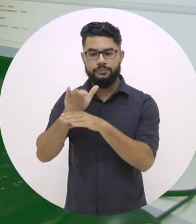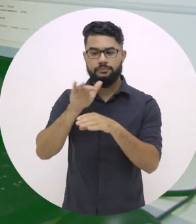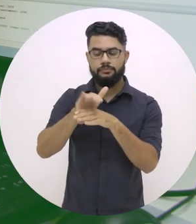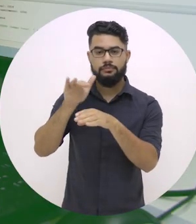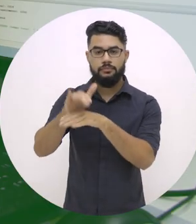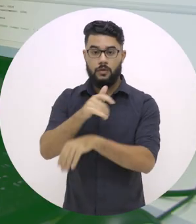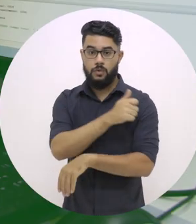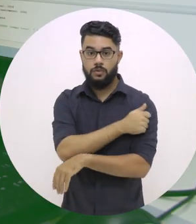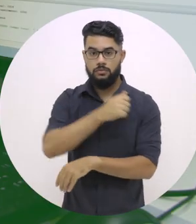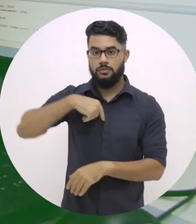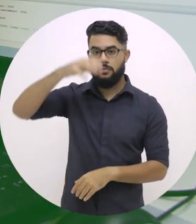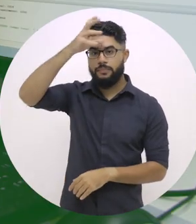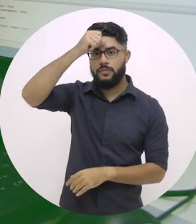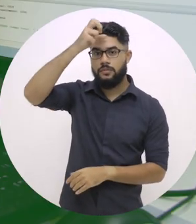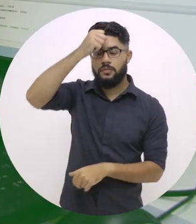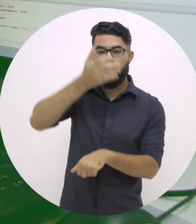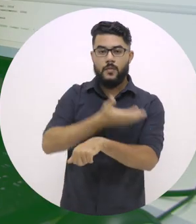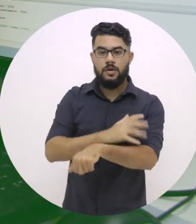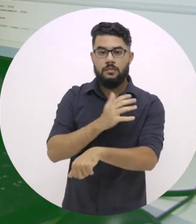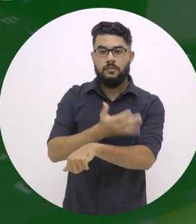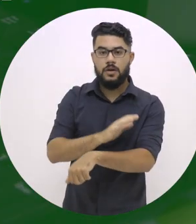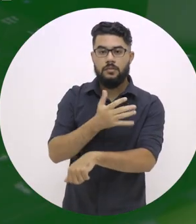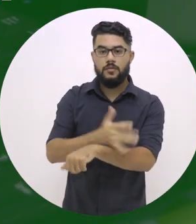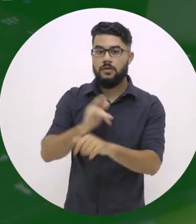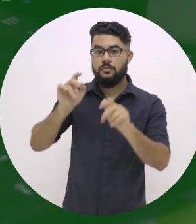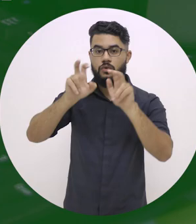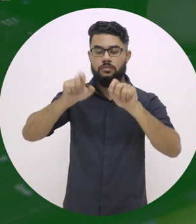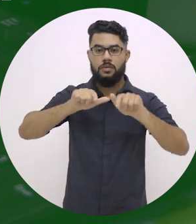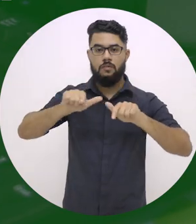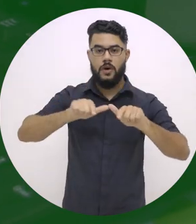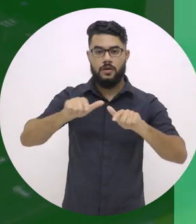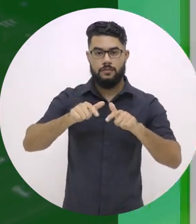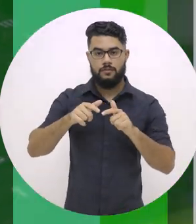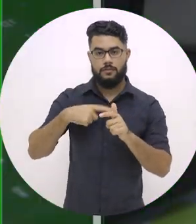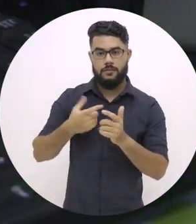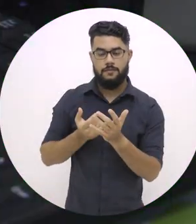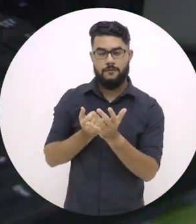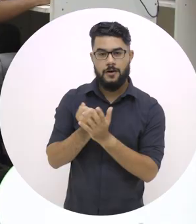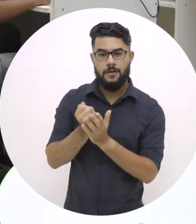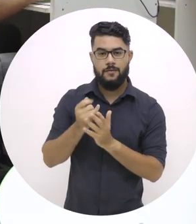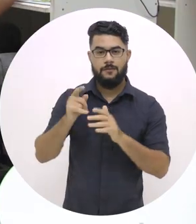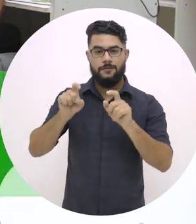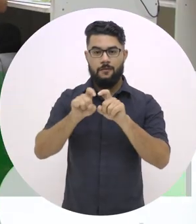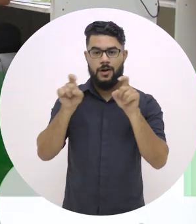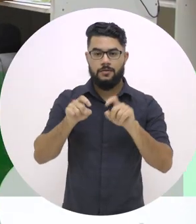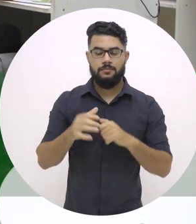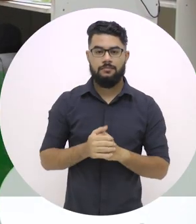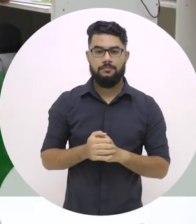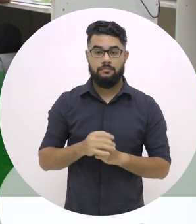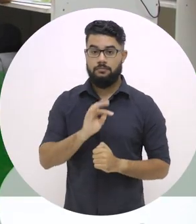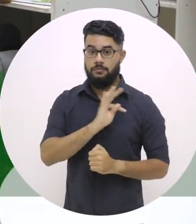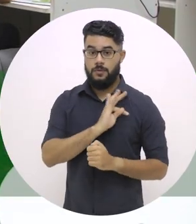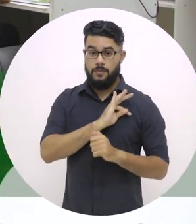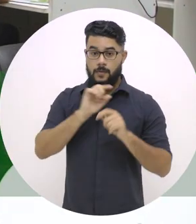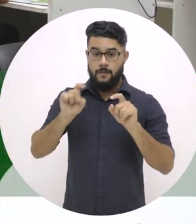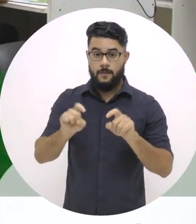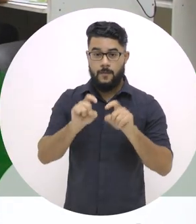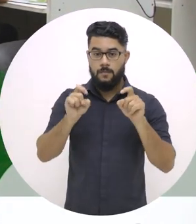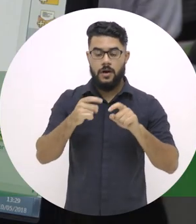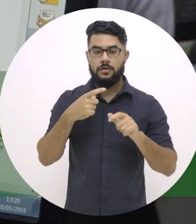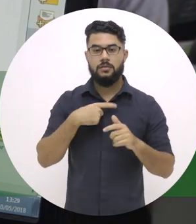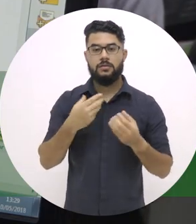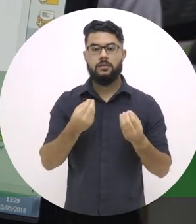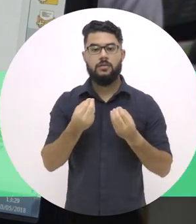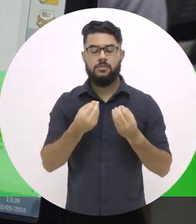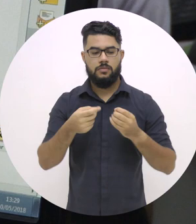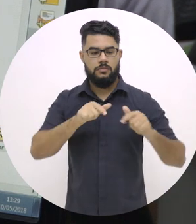as atividades do mundo do trabalho. O técnico em informática tem como campo de trabalho empresas de